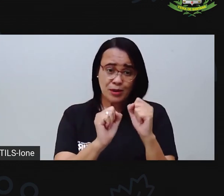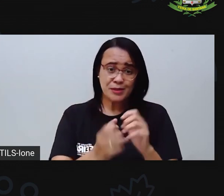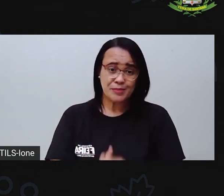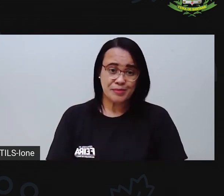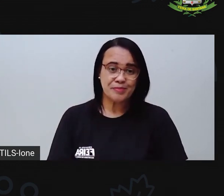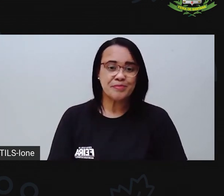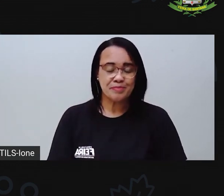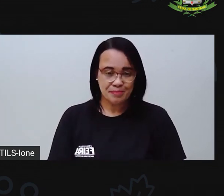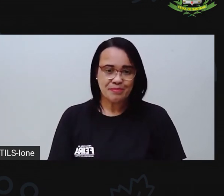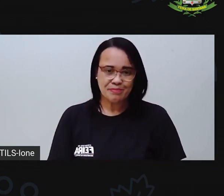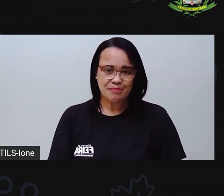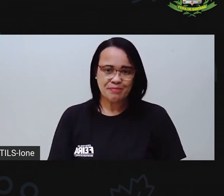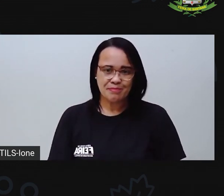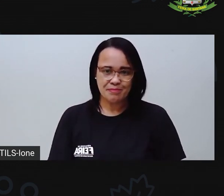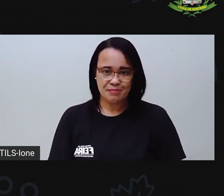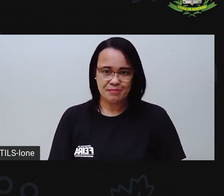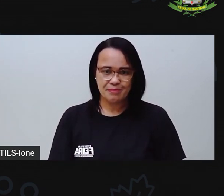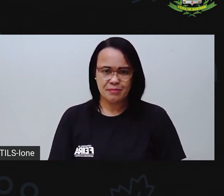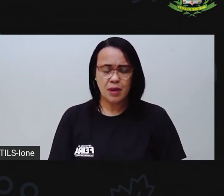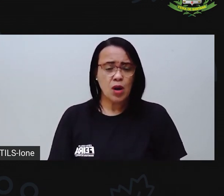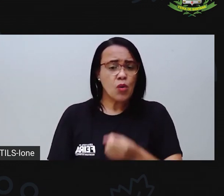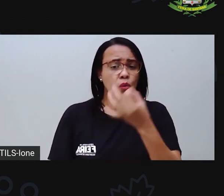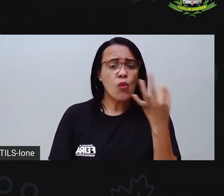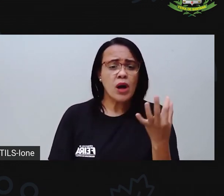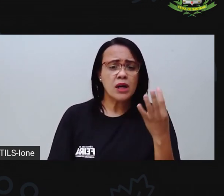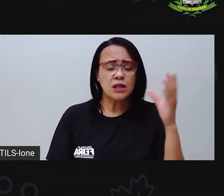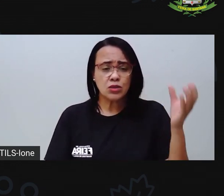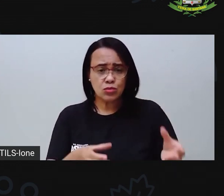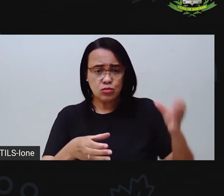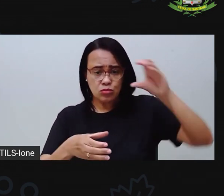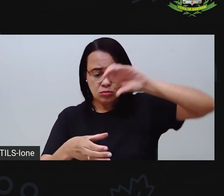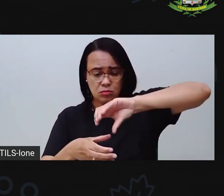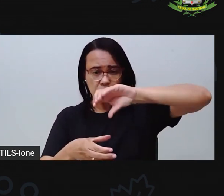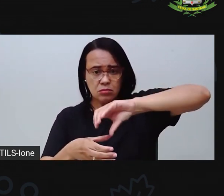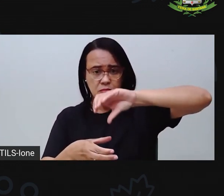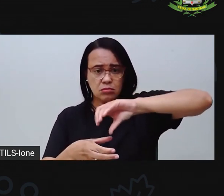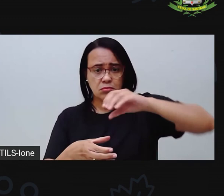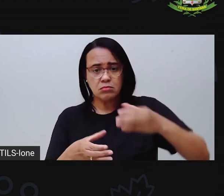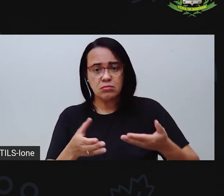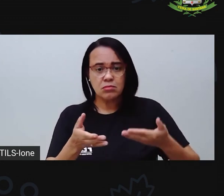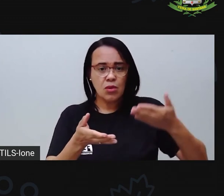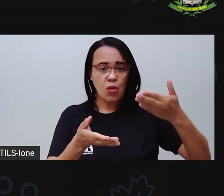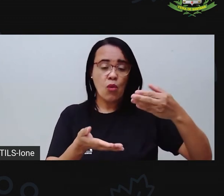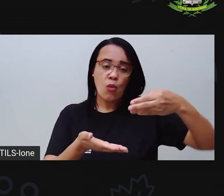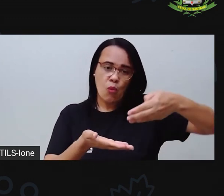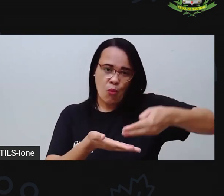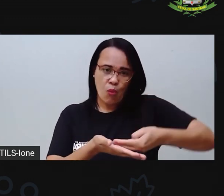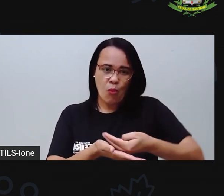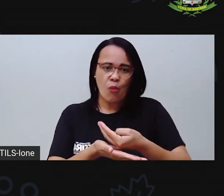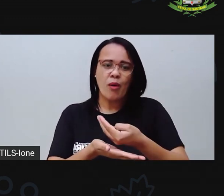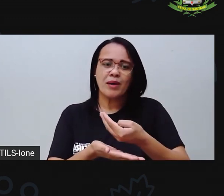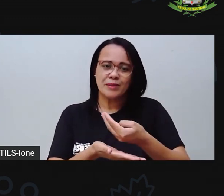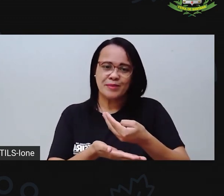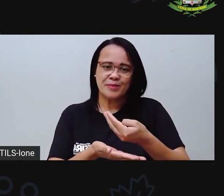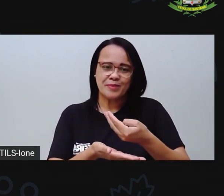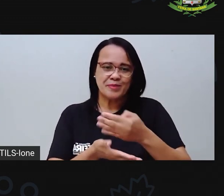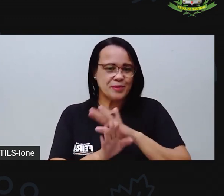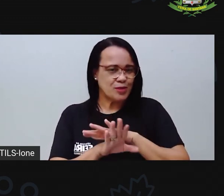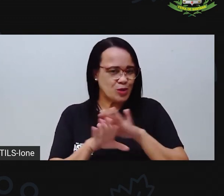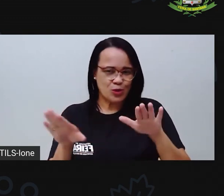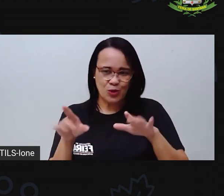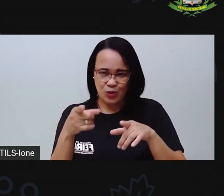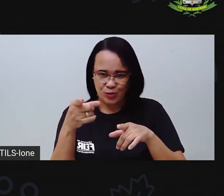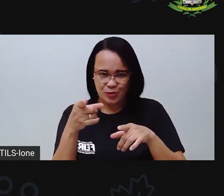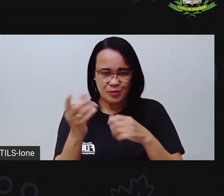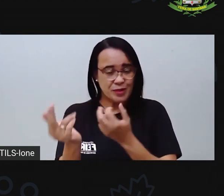Ó. Então, quanto é mesmo que a gente vai colocar em nossa receita? A gente vai colocar uma colher, certo?